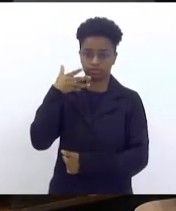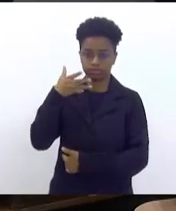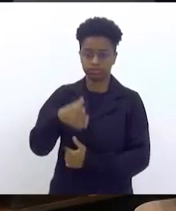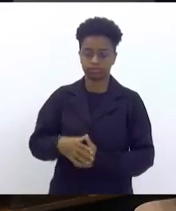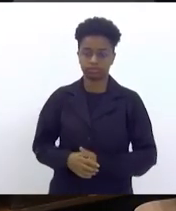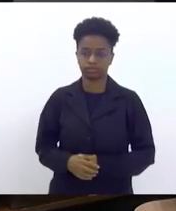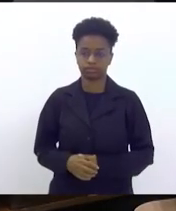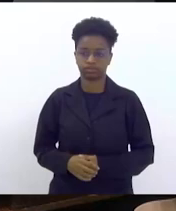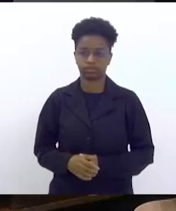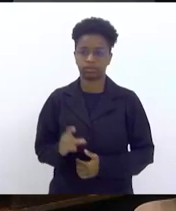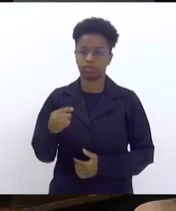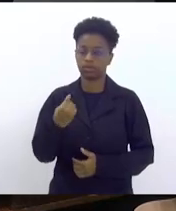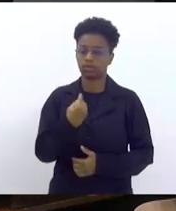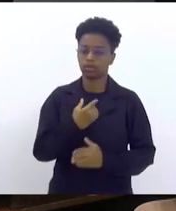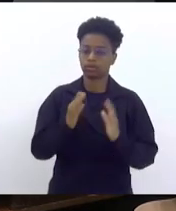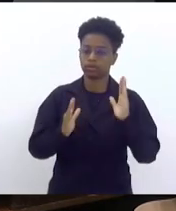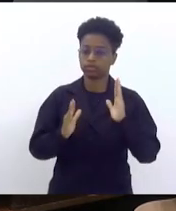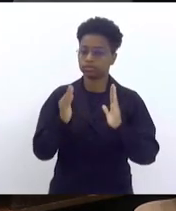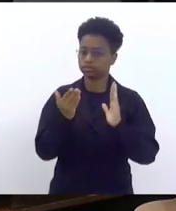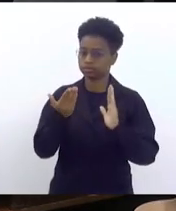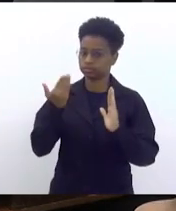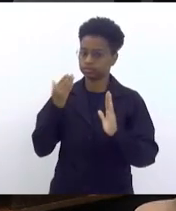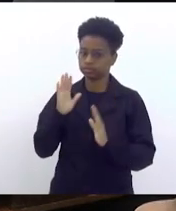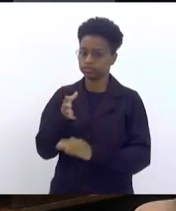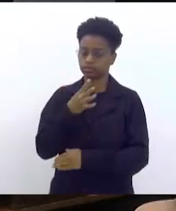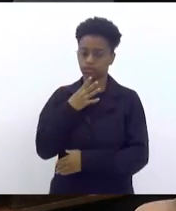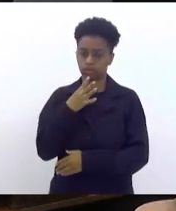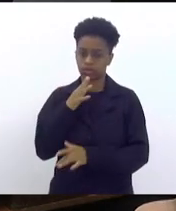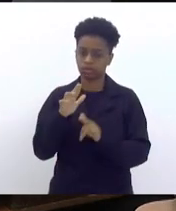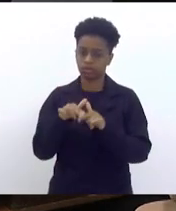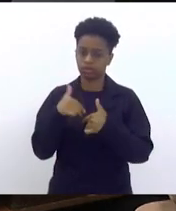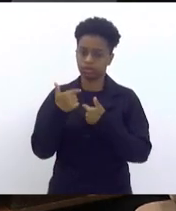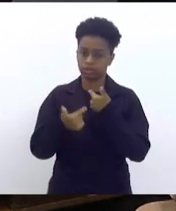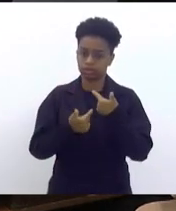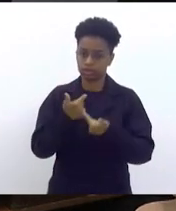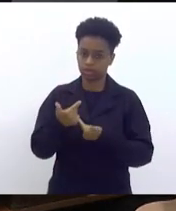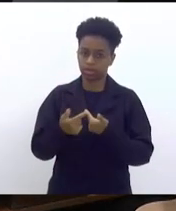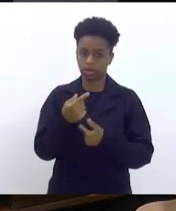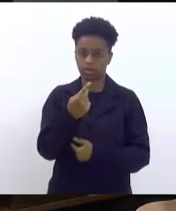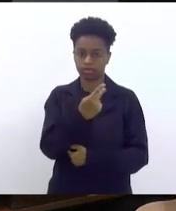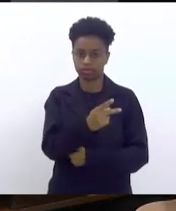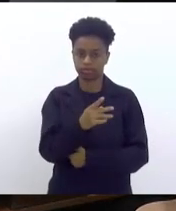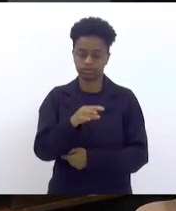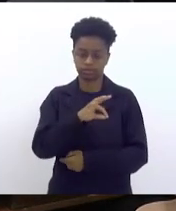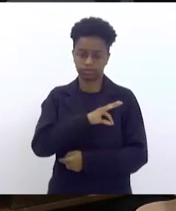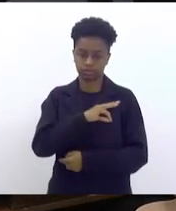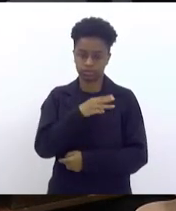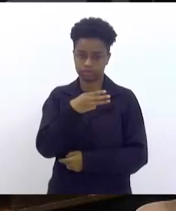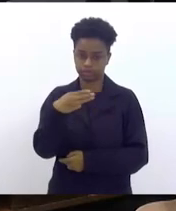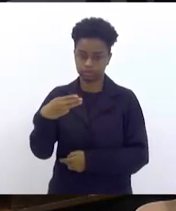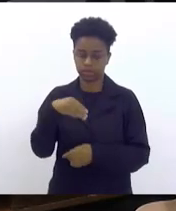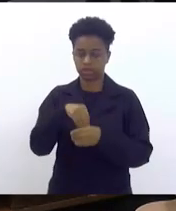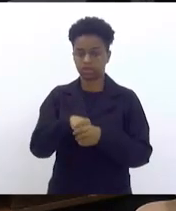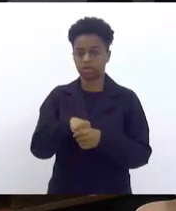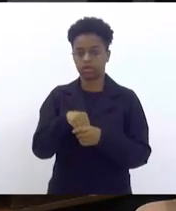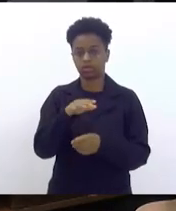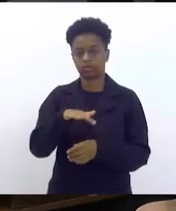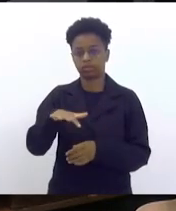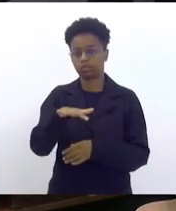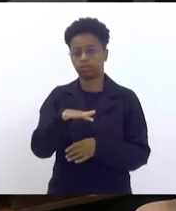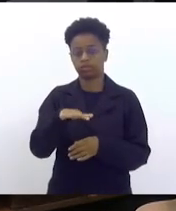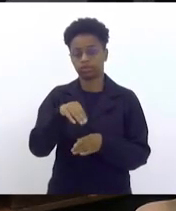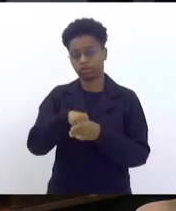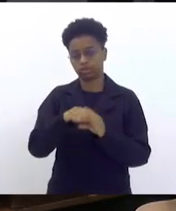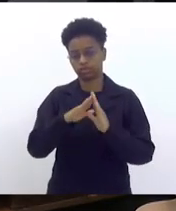do mandato anterior já nos conhecemos diante do trabalho que a polícia militar vem fazendo dentro do espaço da Educacional